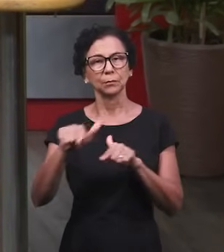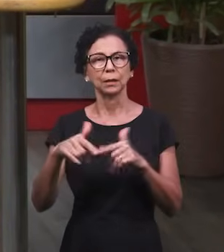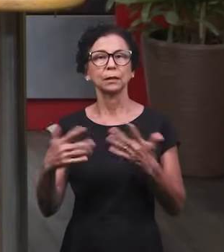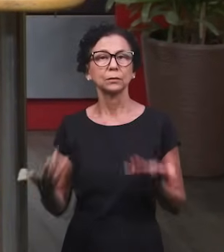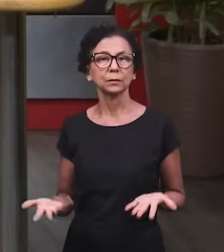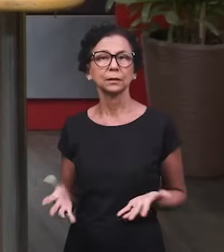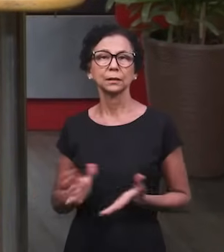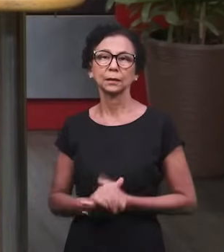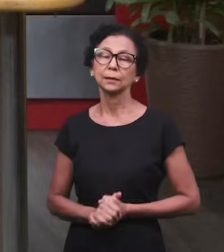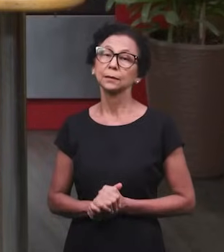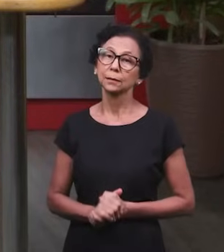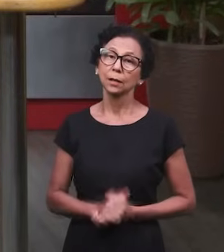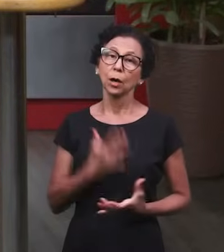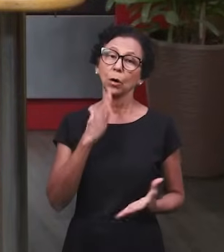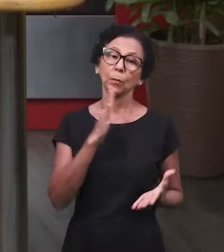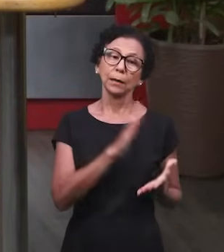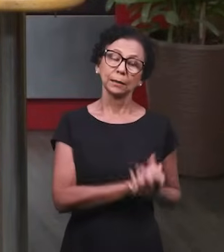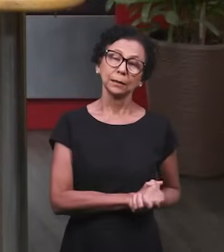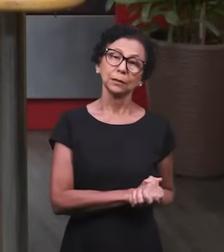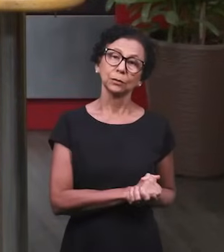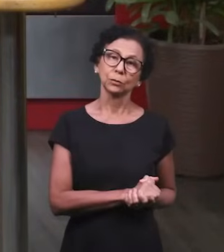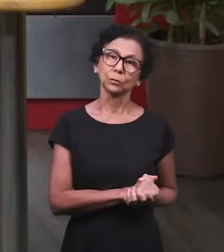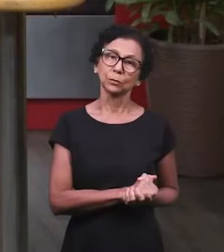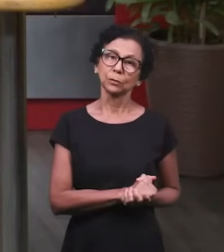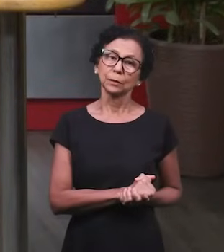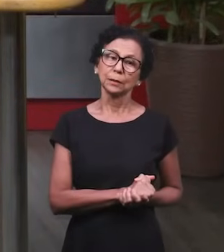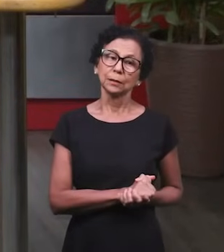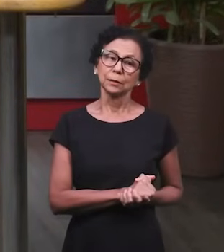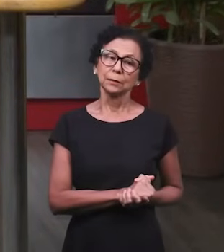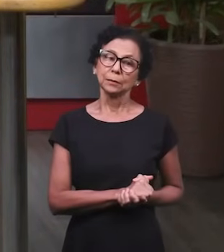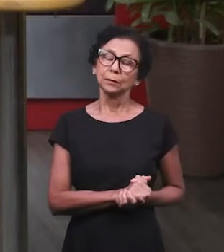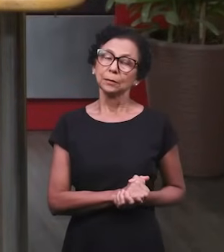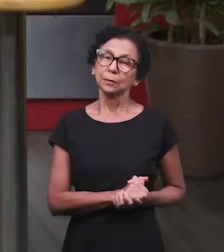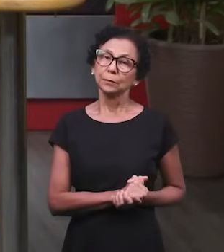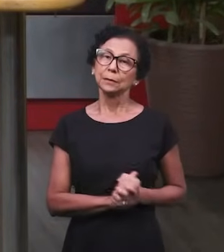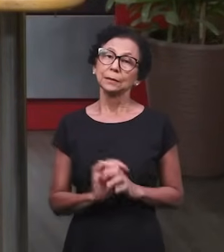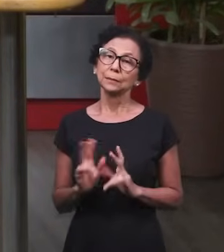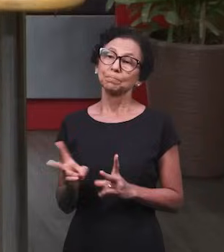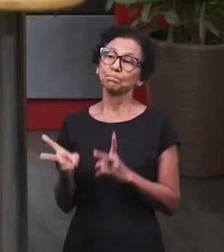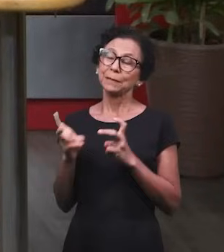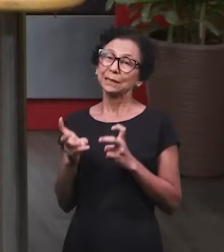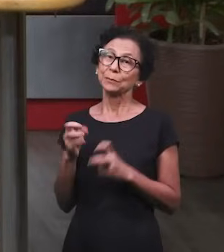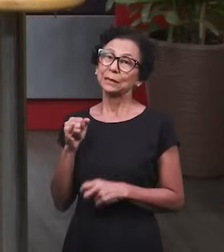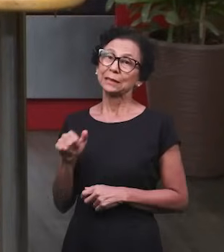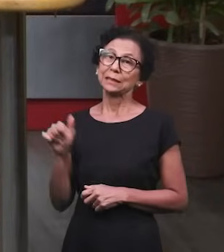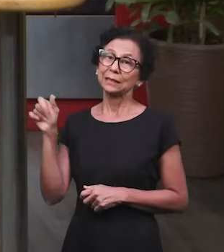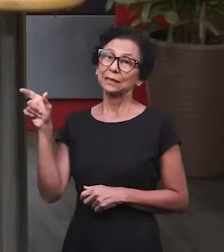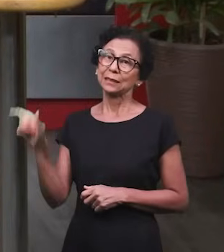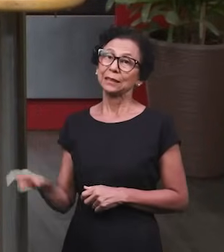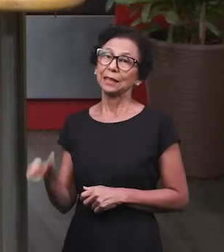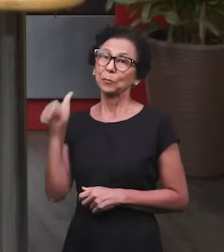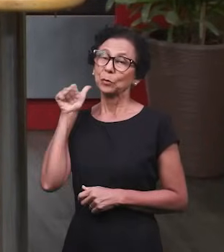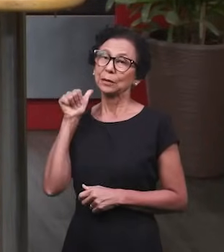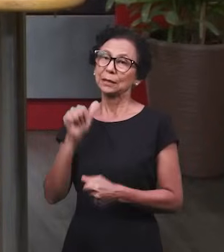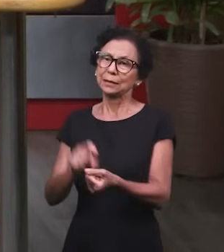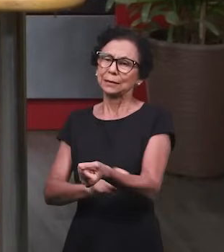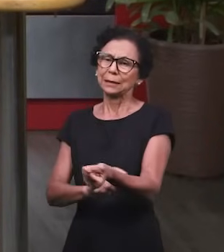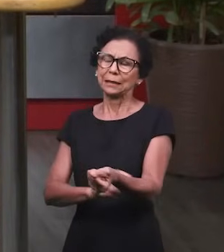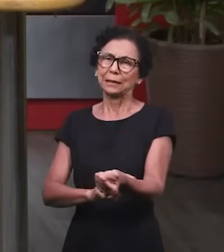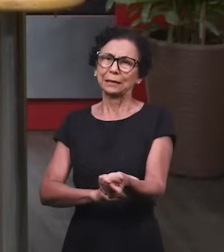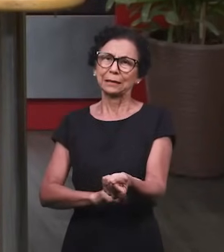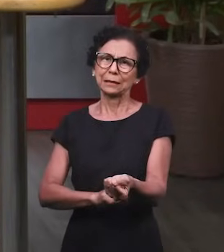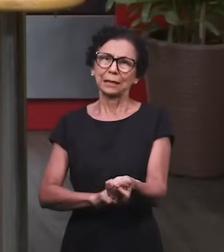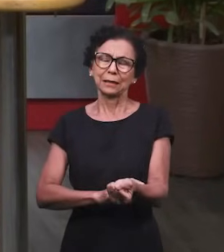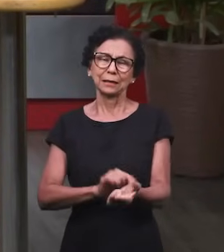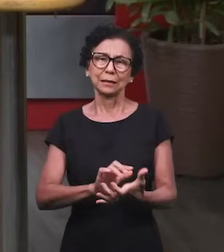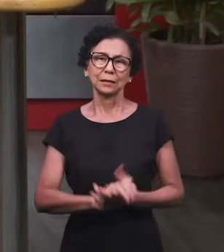viver com entendimento com sabedoria você tem que perceber quando você tá irritando suas esposa porque às vezes você não tá tendo